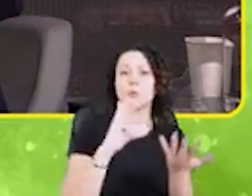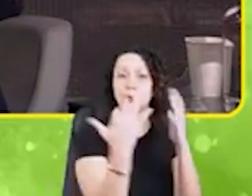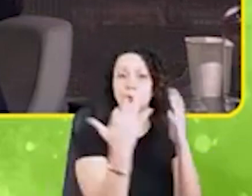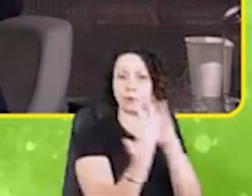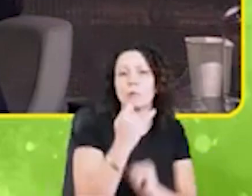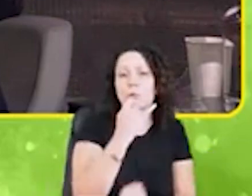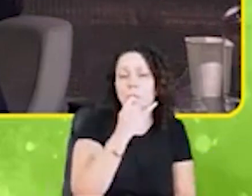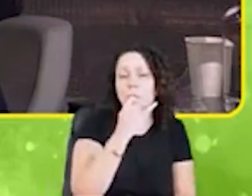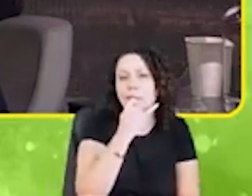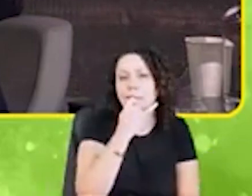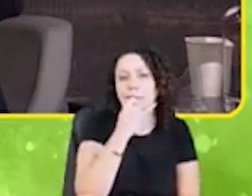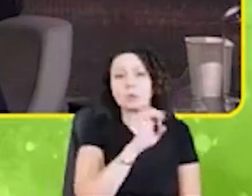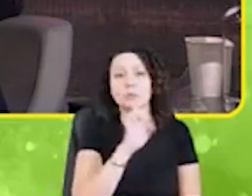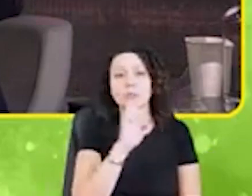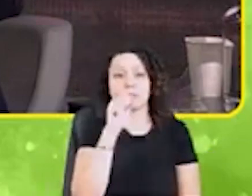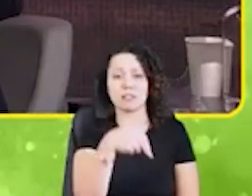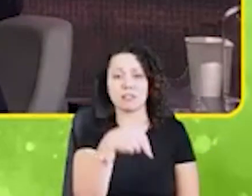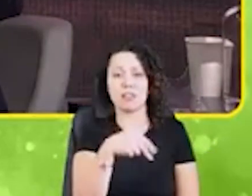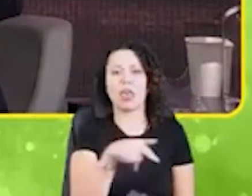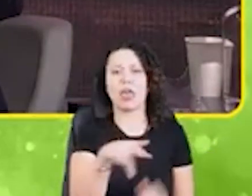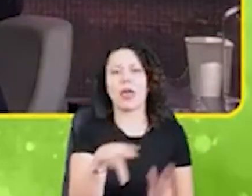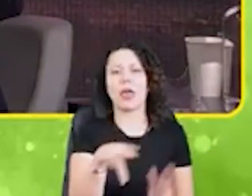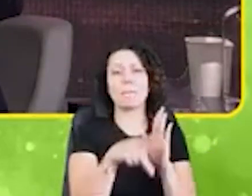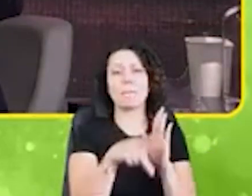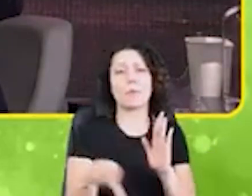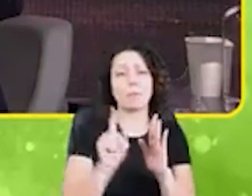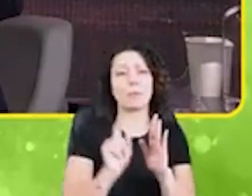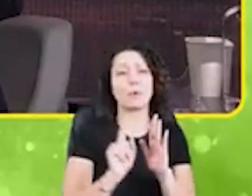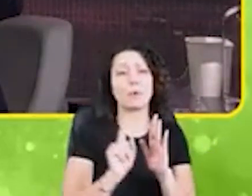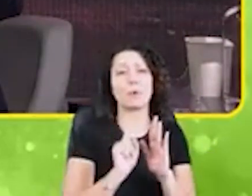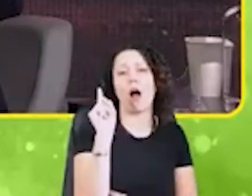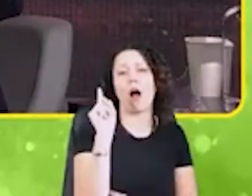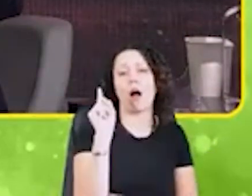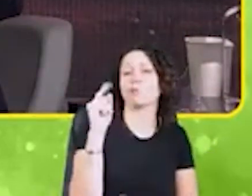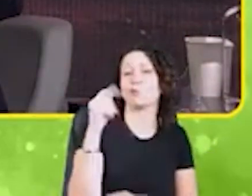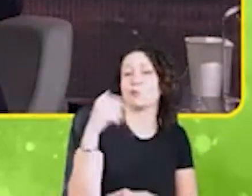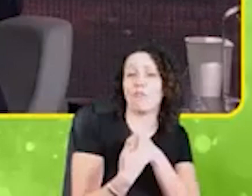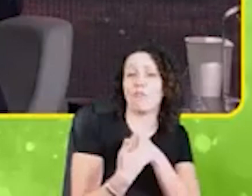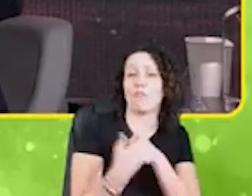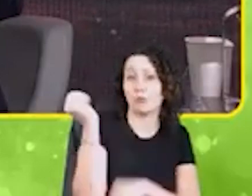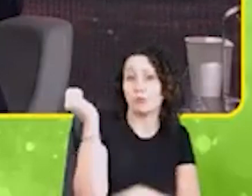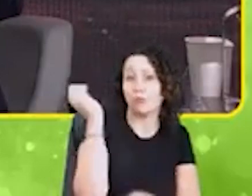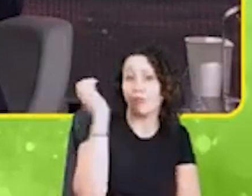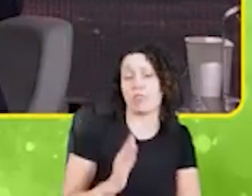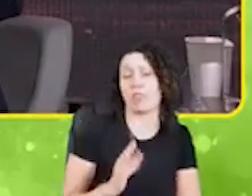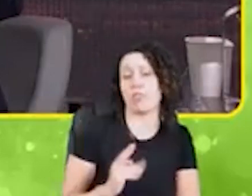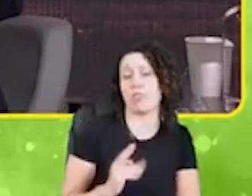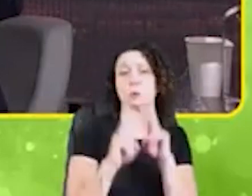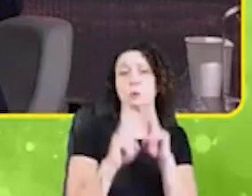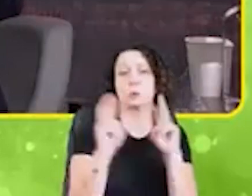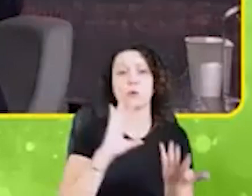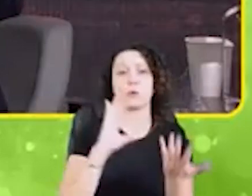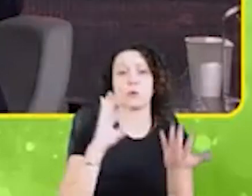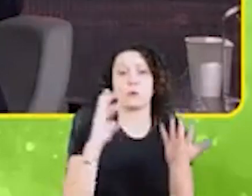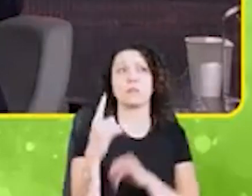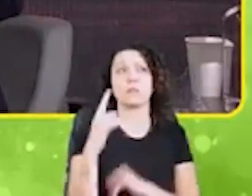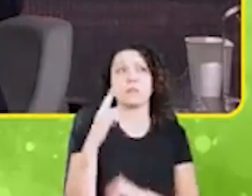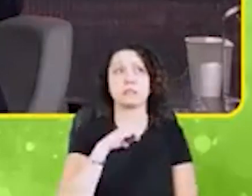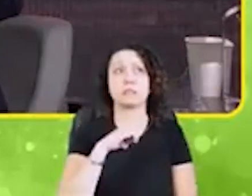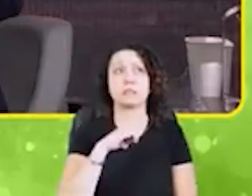Ministérios comitê esse que hoje que passa a ter 11 integrantes nós dois Ministérios foram por um